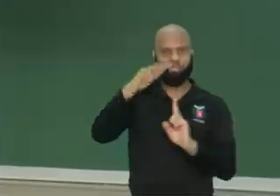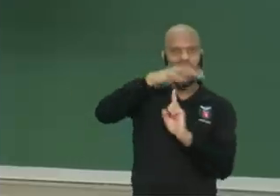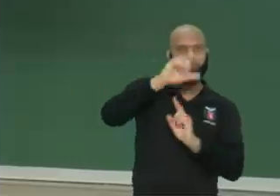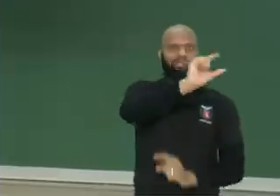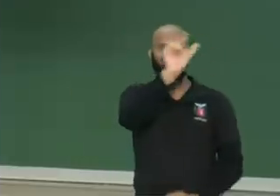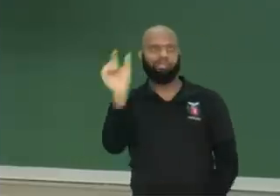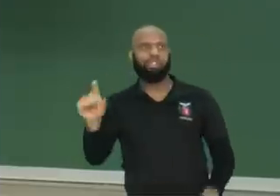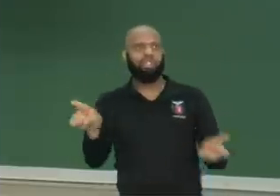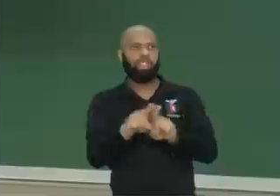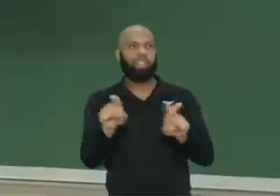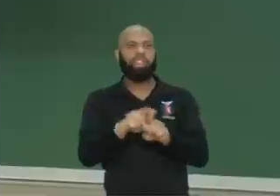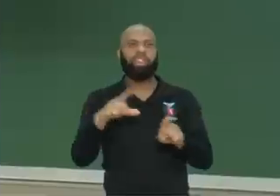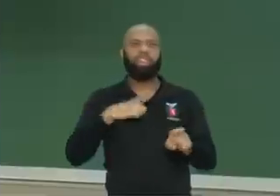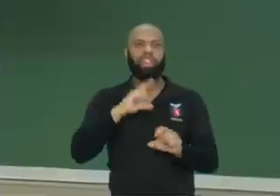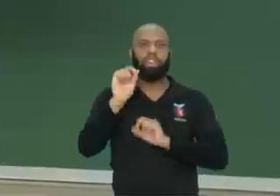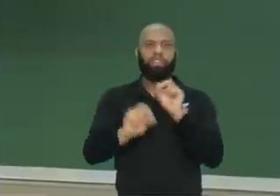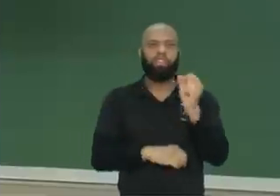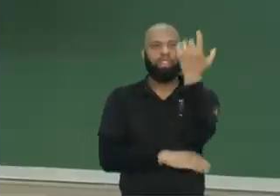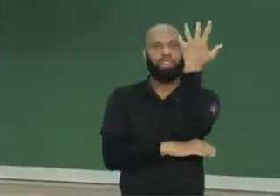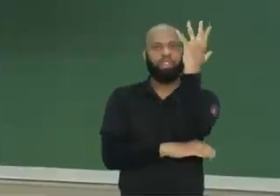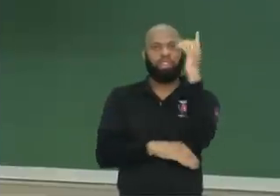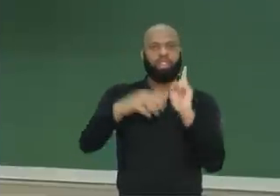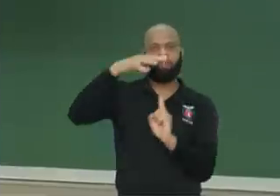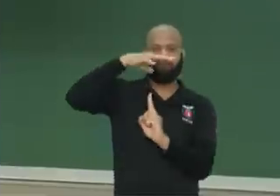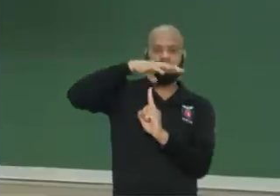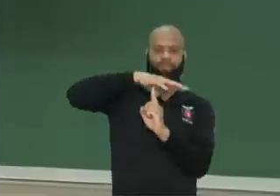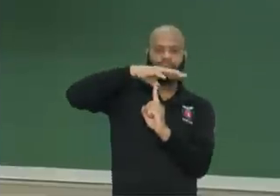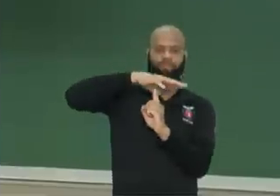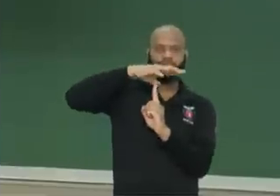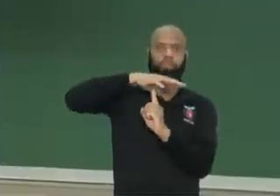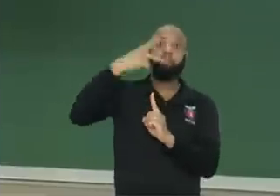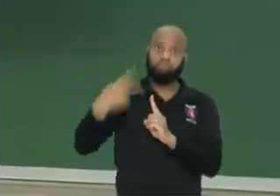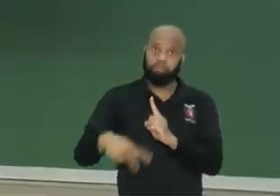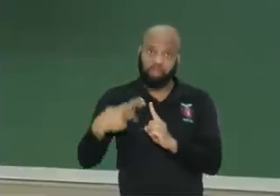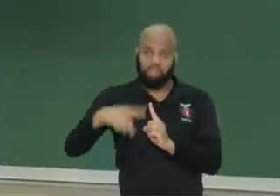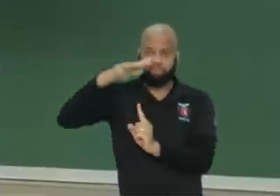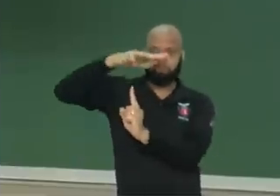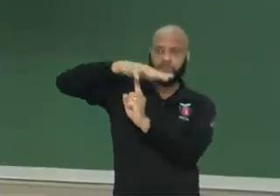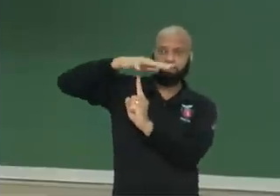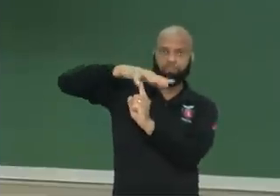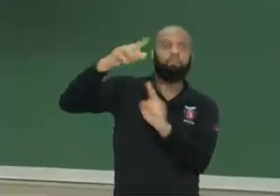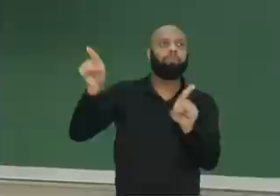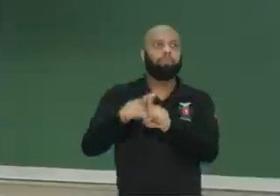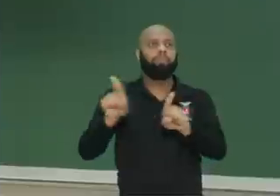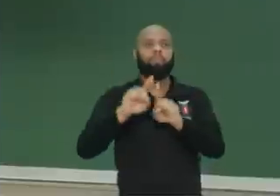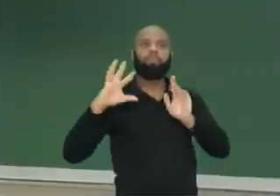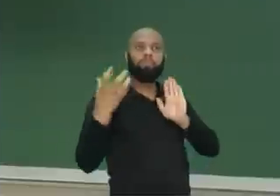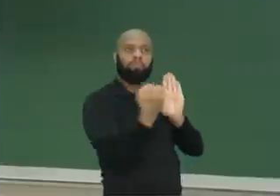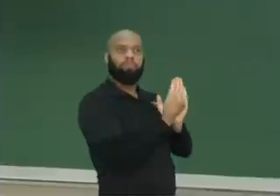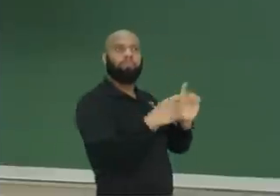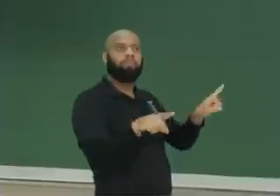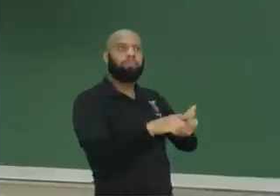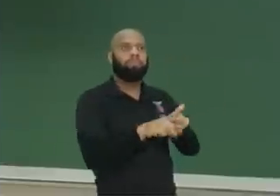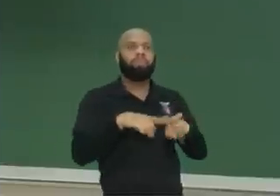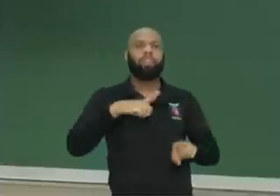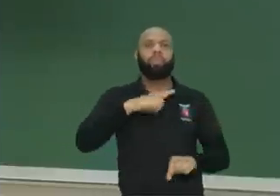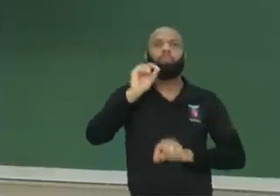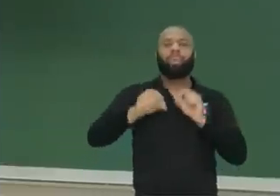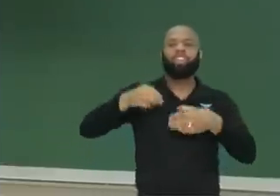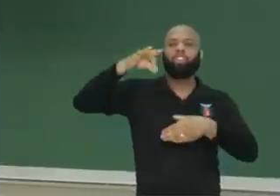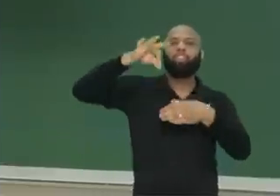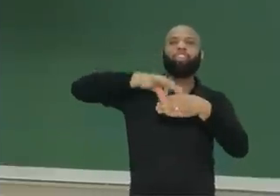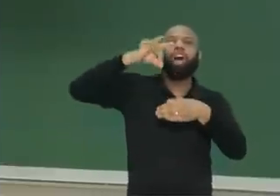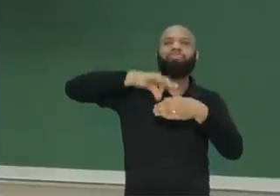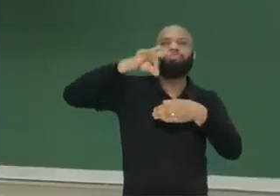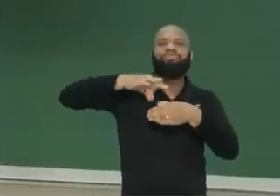de pinheiro, né? A araucária é a árvore símbolo do Paraná, e de outro lado aqui um ramo de erva mate. Muitas